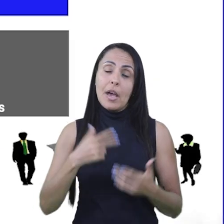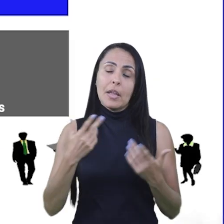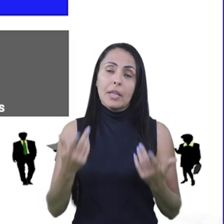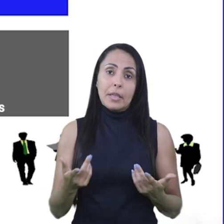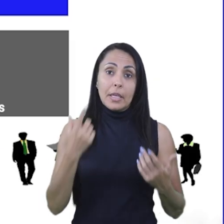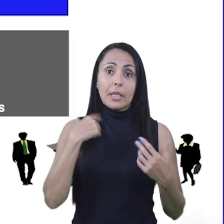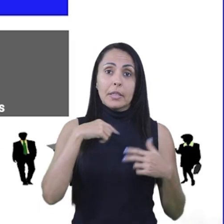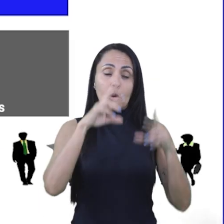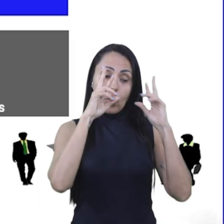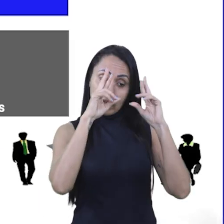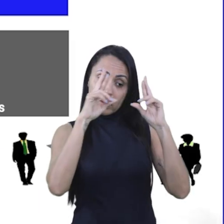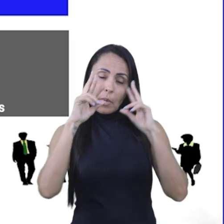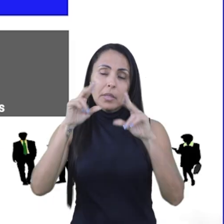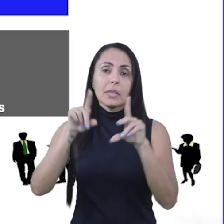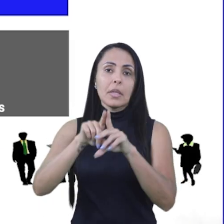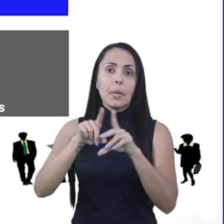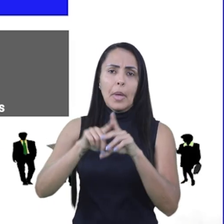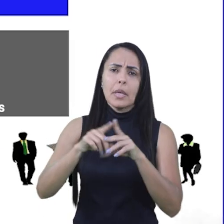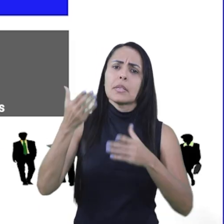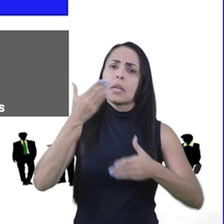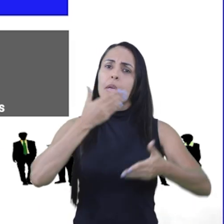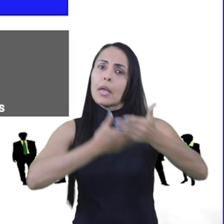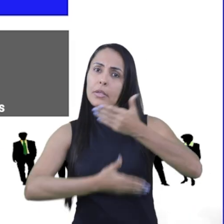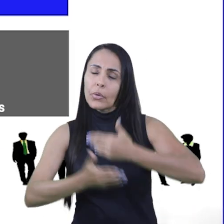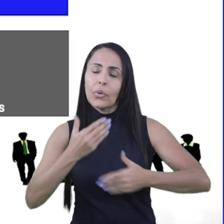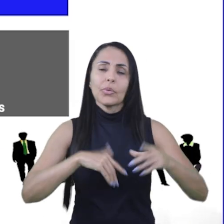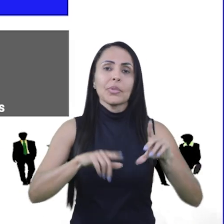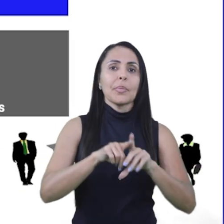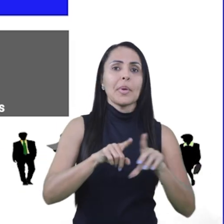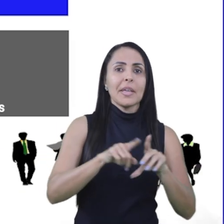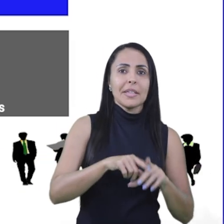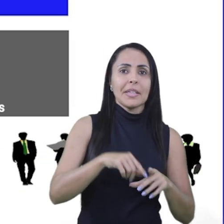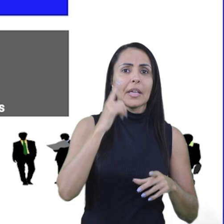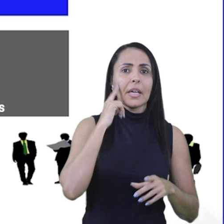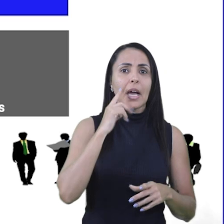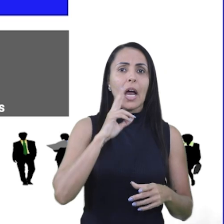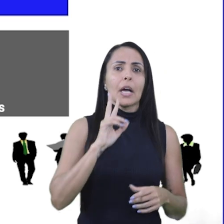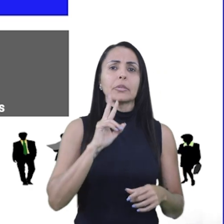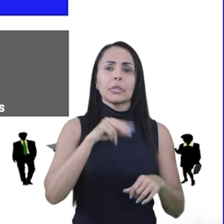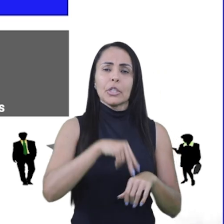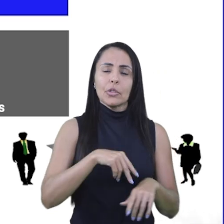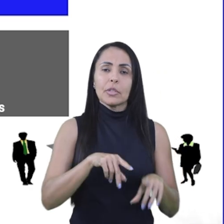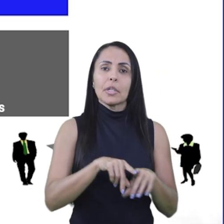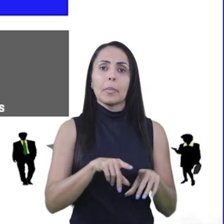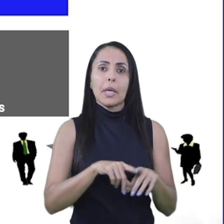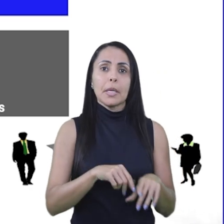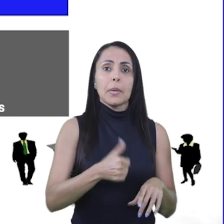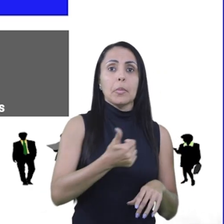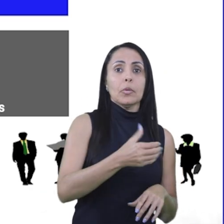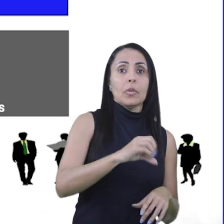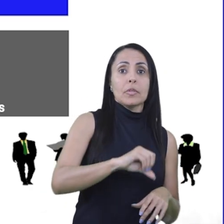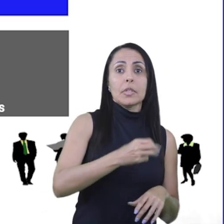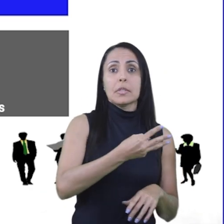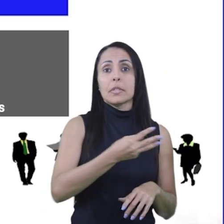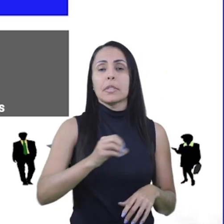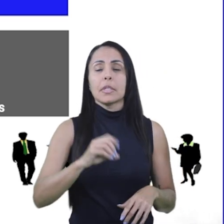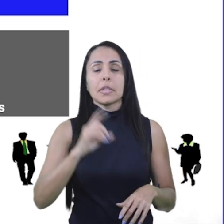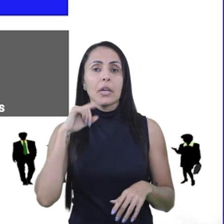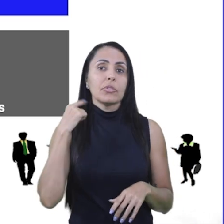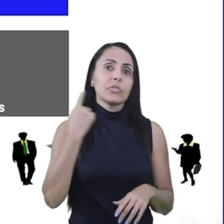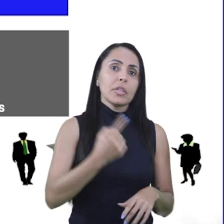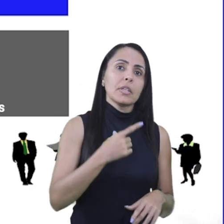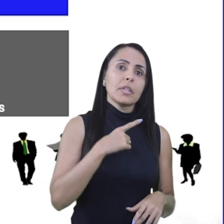maior respiro e esse retorno para curtir, né, o fruto daquilo que é plantado. 1930 a gente tem